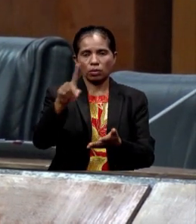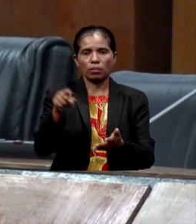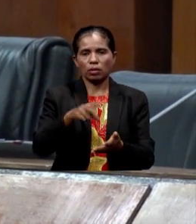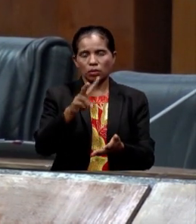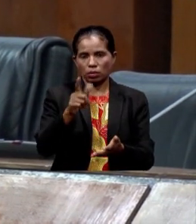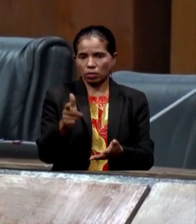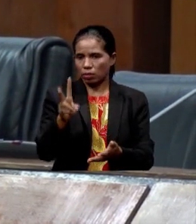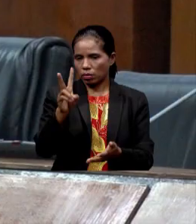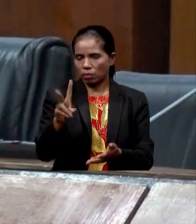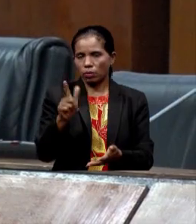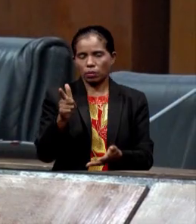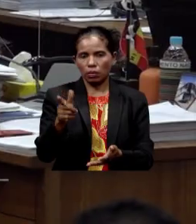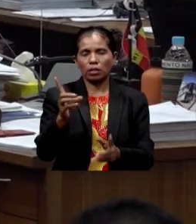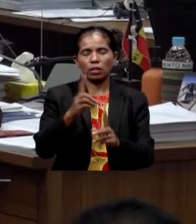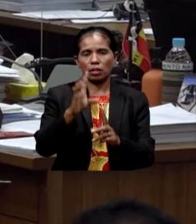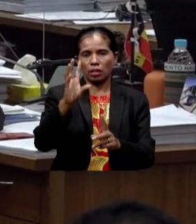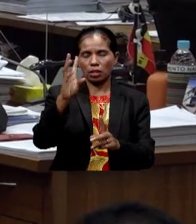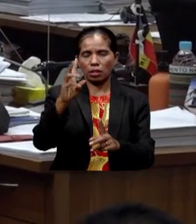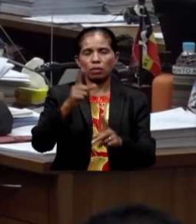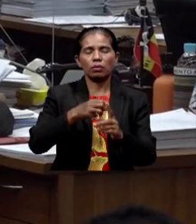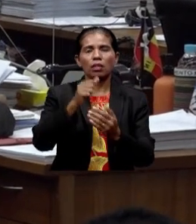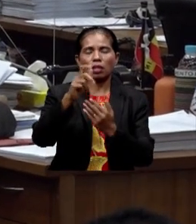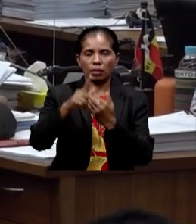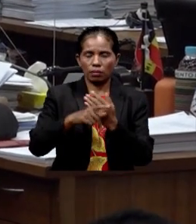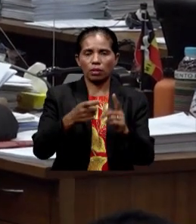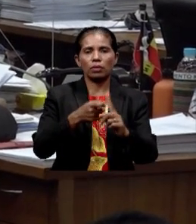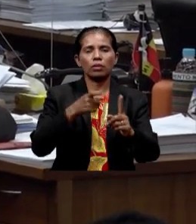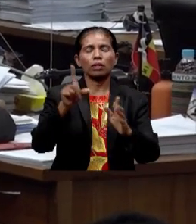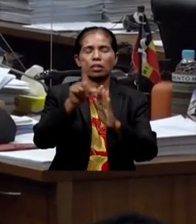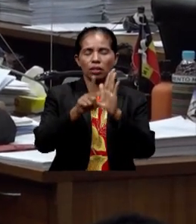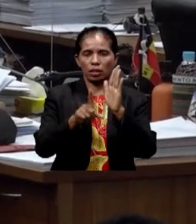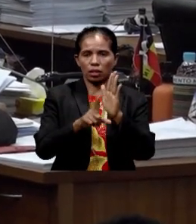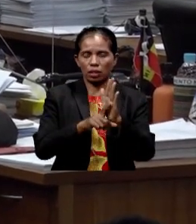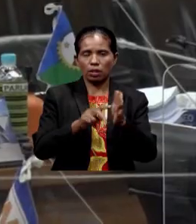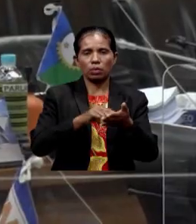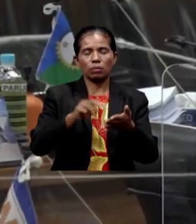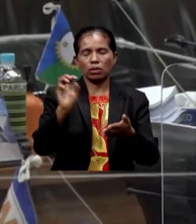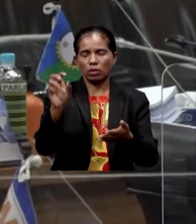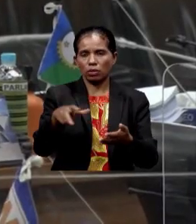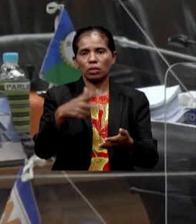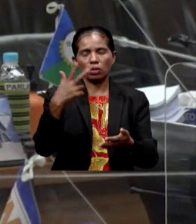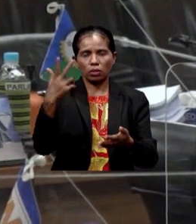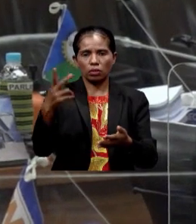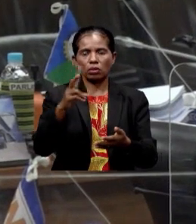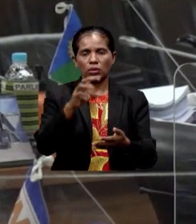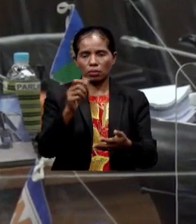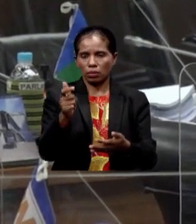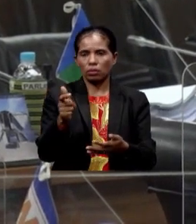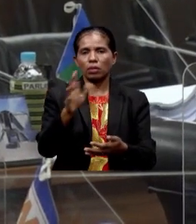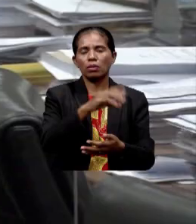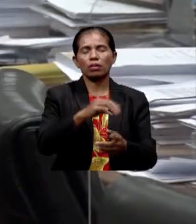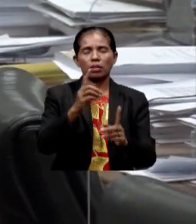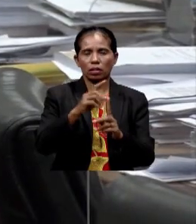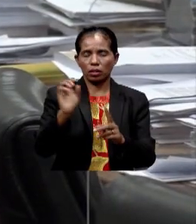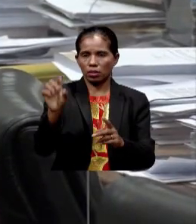nulu lorong ne flon abril no regulamento hu si decreto le numero 3 ring 2 barra ring 2 rua nulu lorong